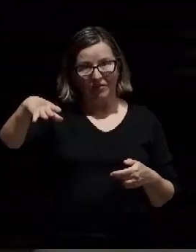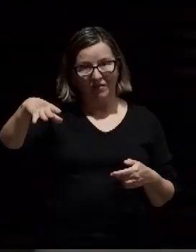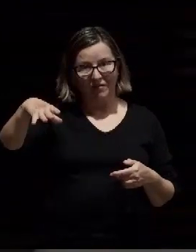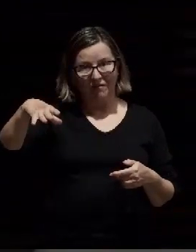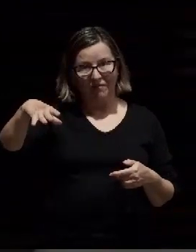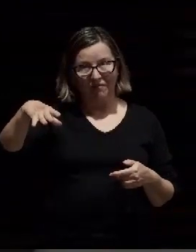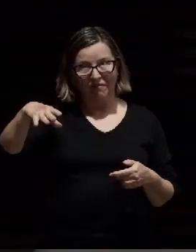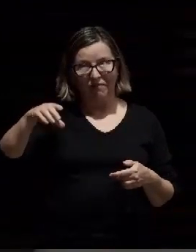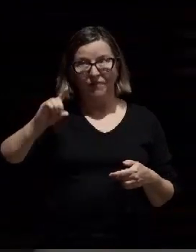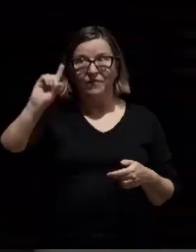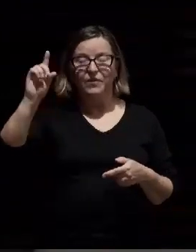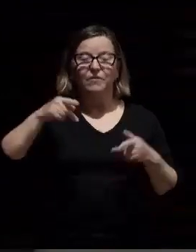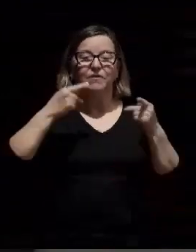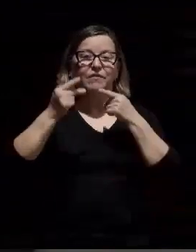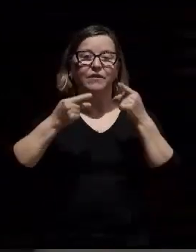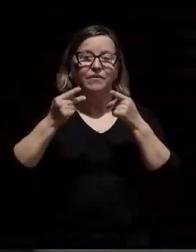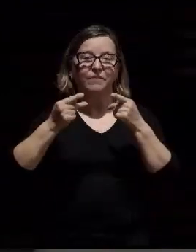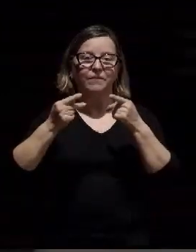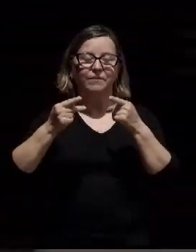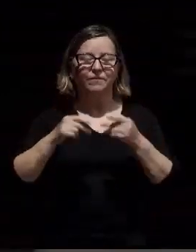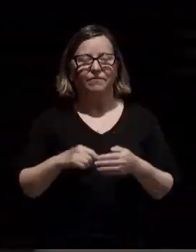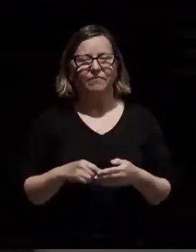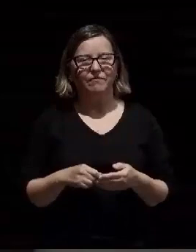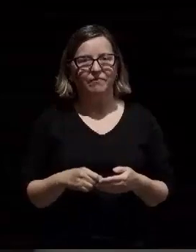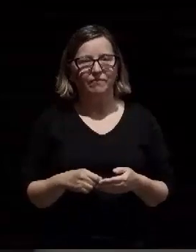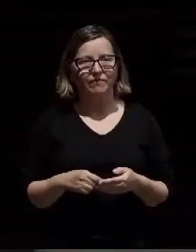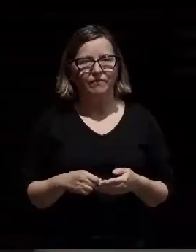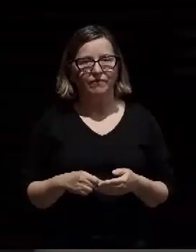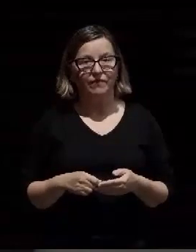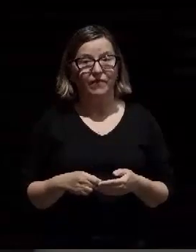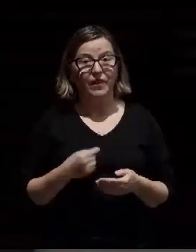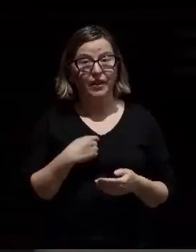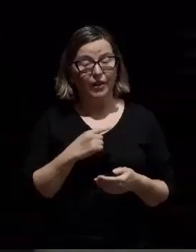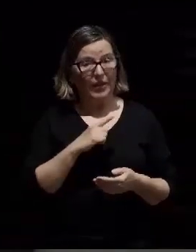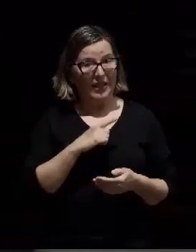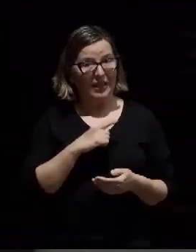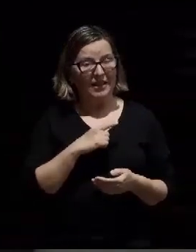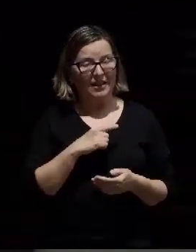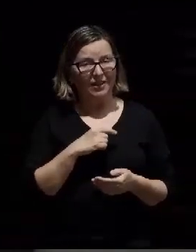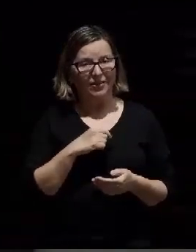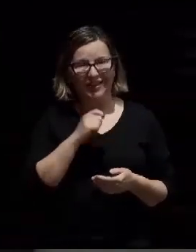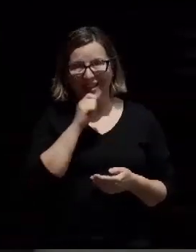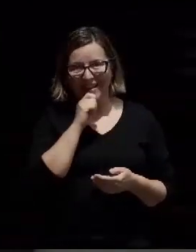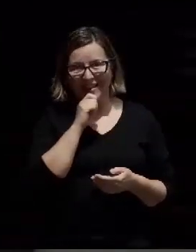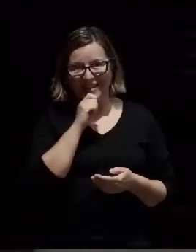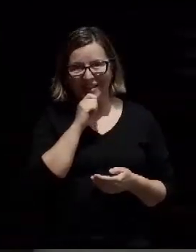Disse, falou. E eu fico aqui, tenho ainda